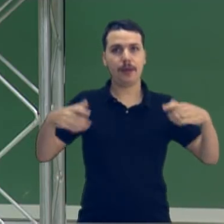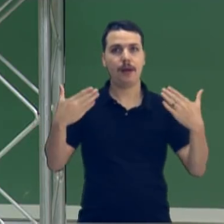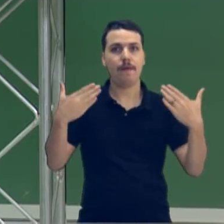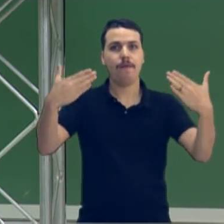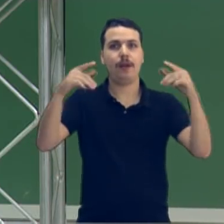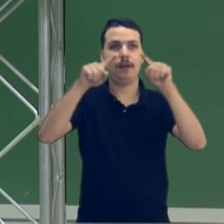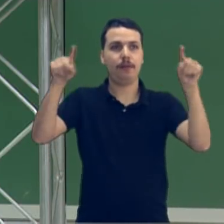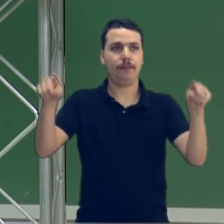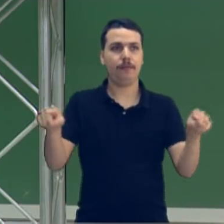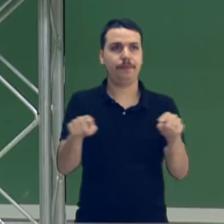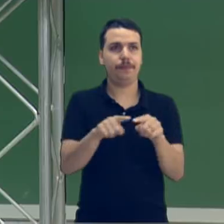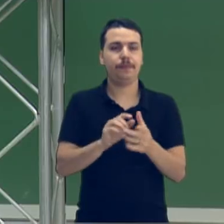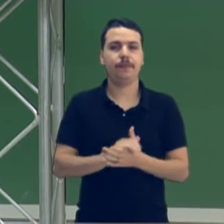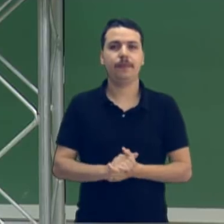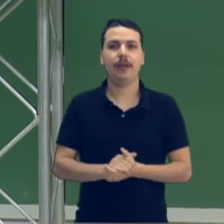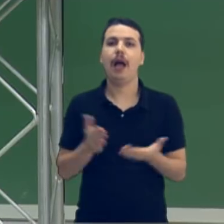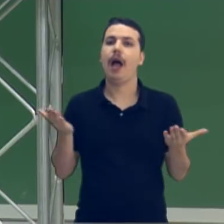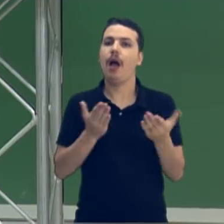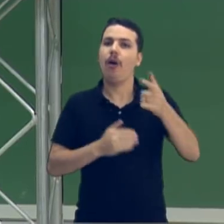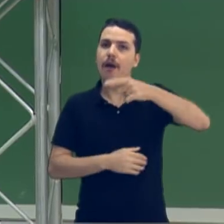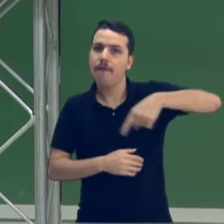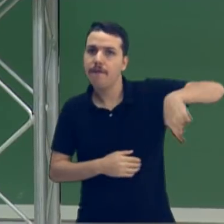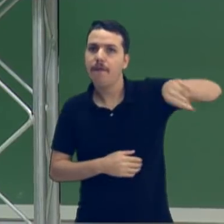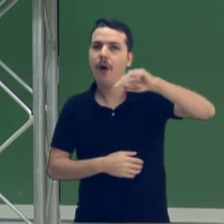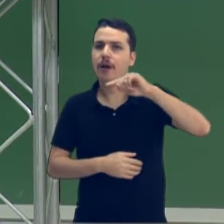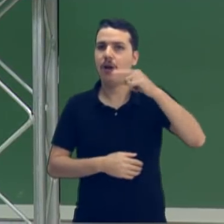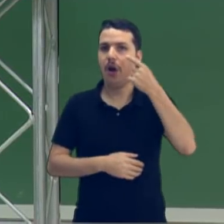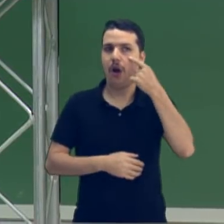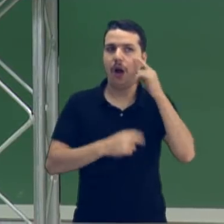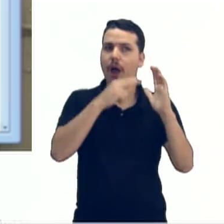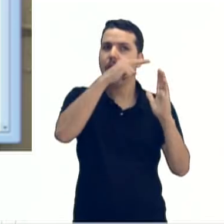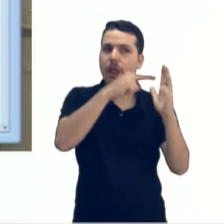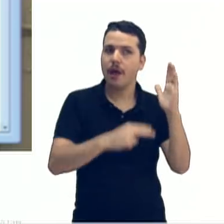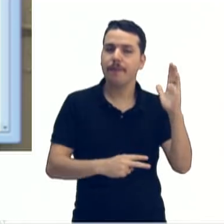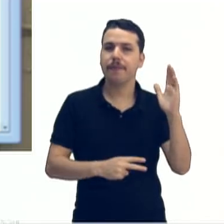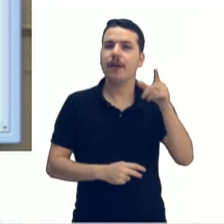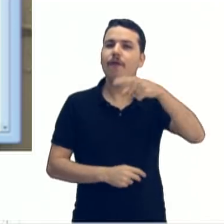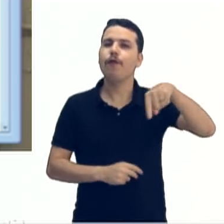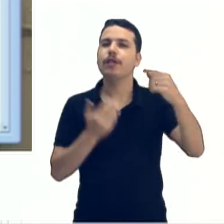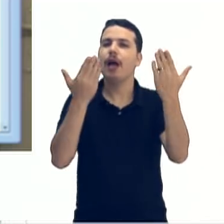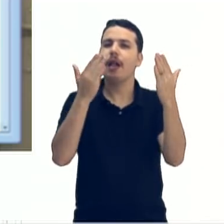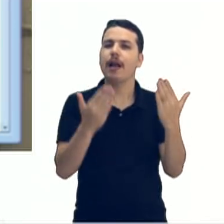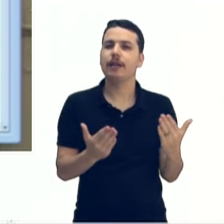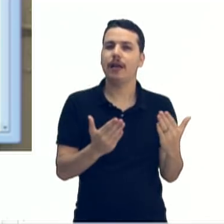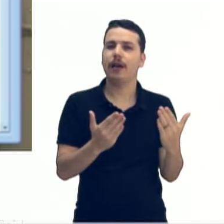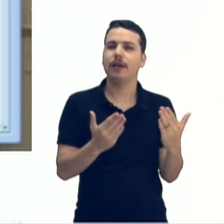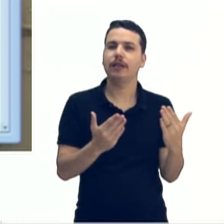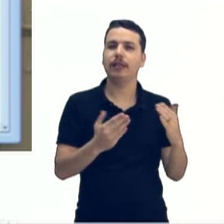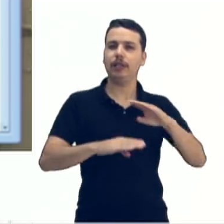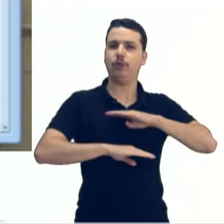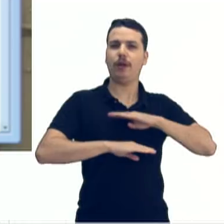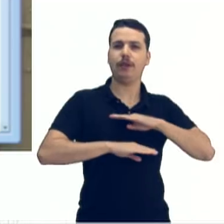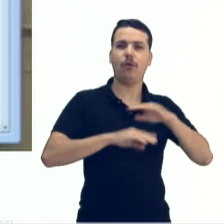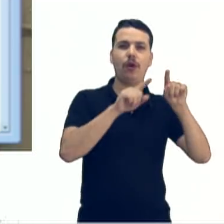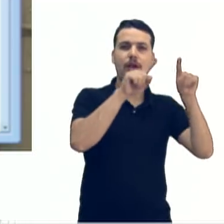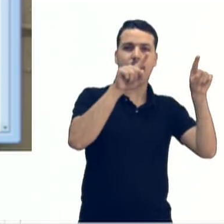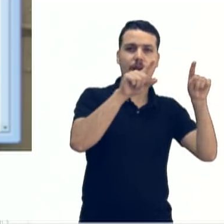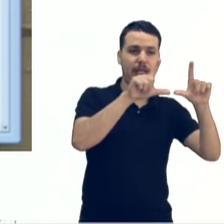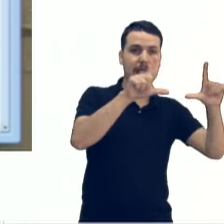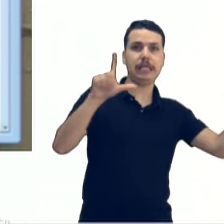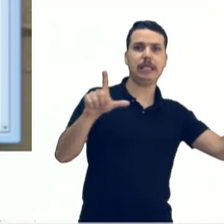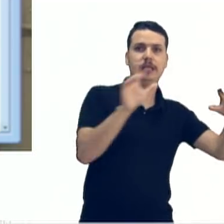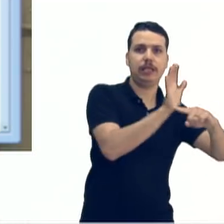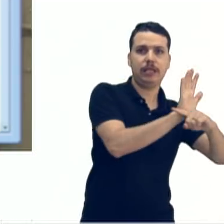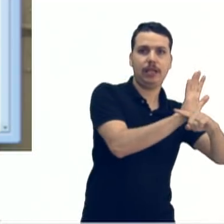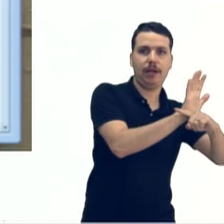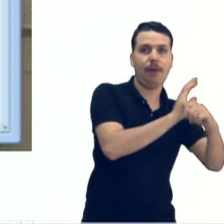Agora é com vocês. Vamos ler então a situação? Vocês deverão analisar a situação do cinema 2 e 3. Vai